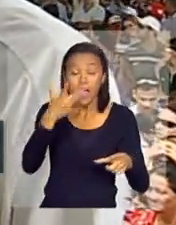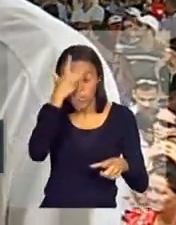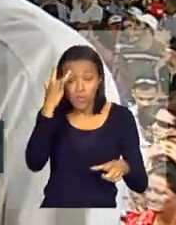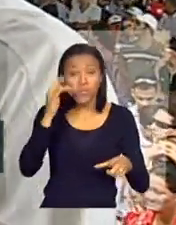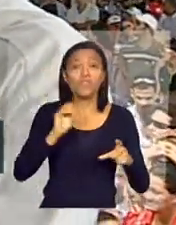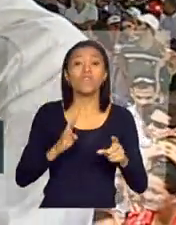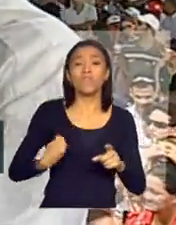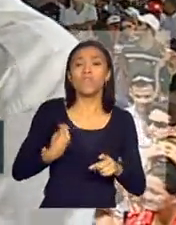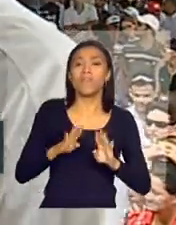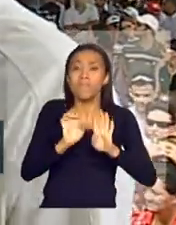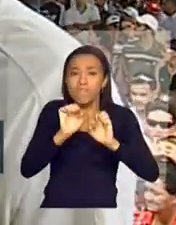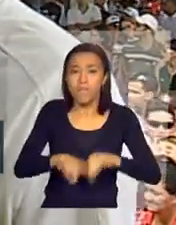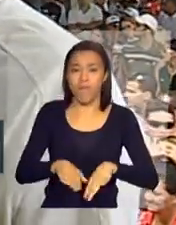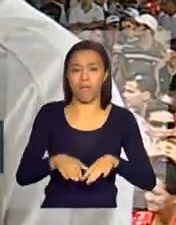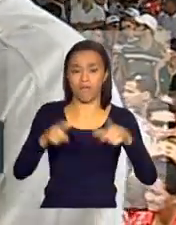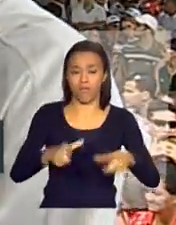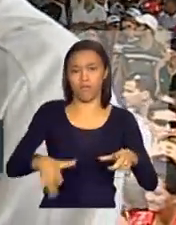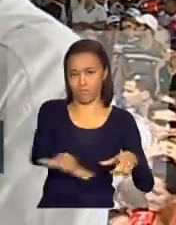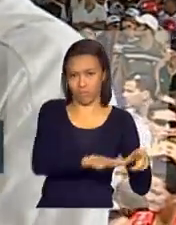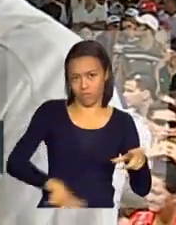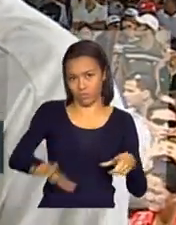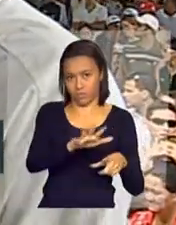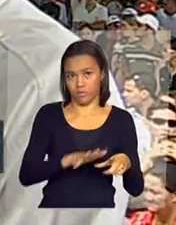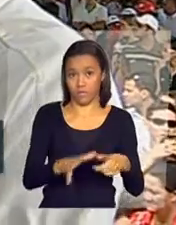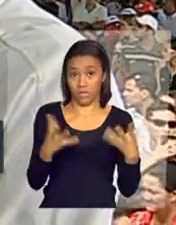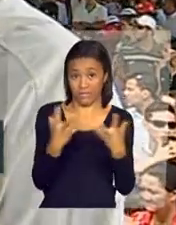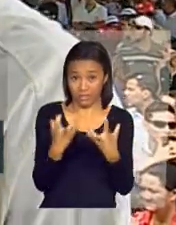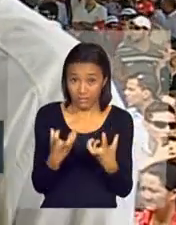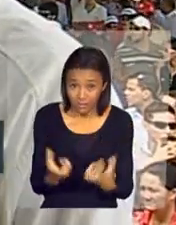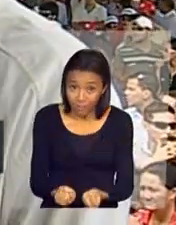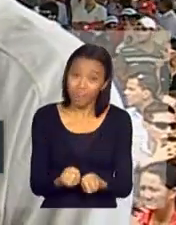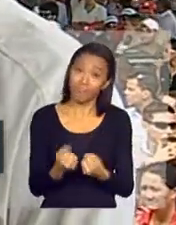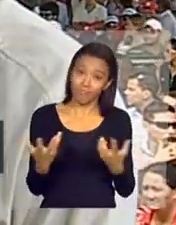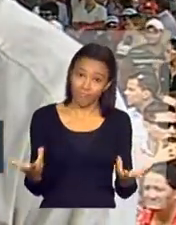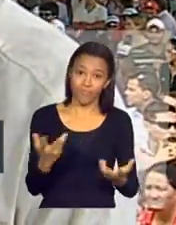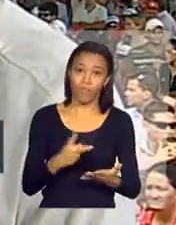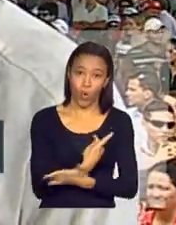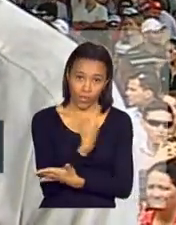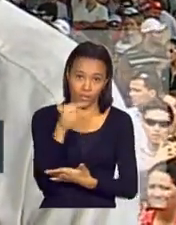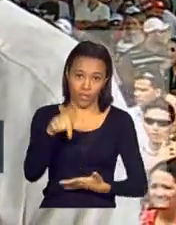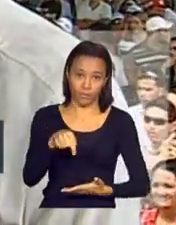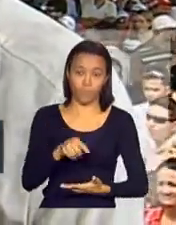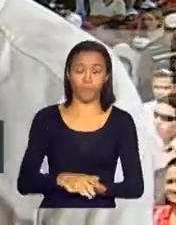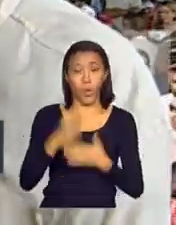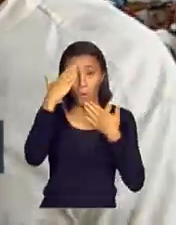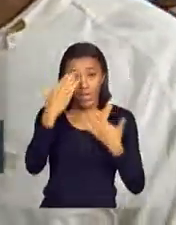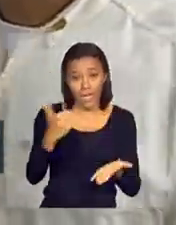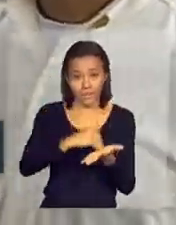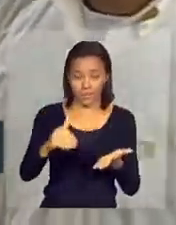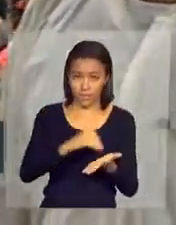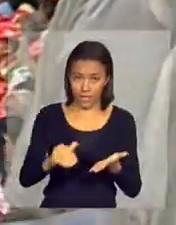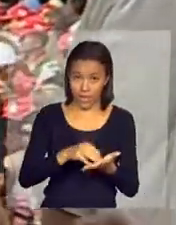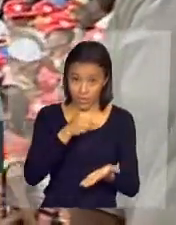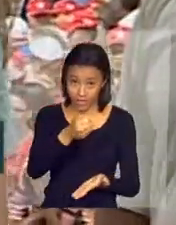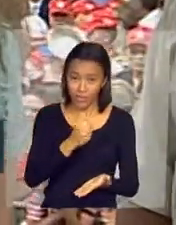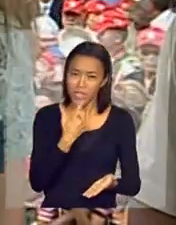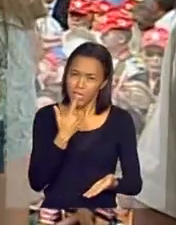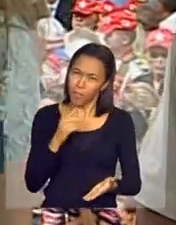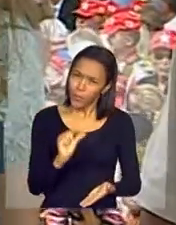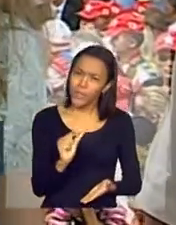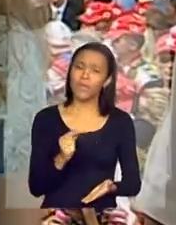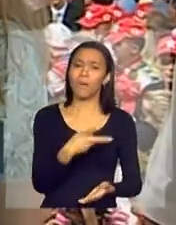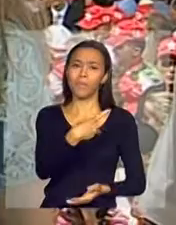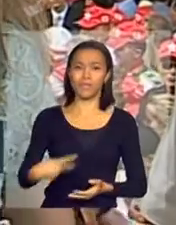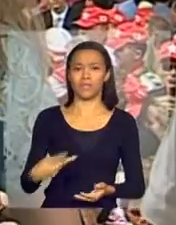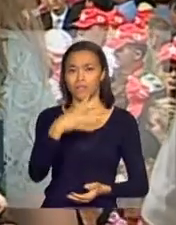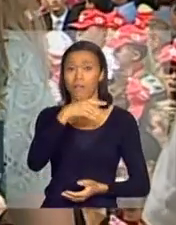vivam mais e melhor, mesmo com os efeitos com o fenômeno da seca. Secretário, obrigada pela entrevista. Daqui a pouquinho a presidenta